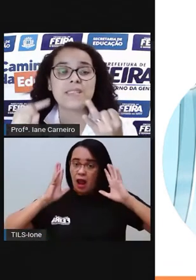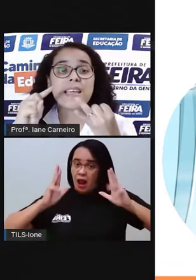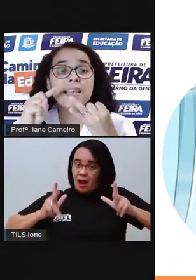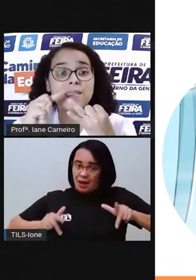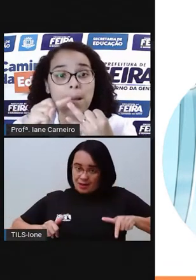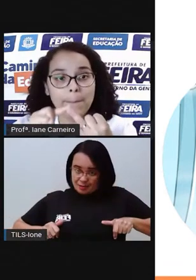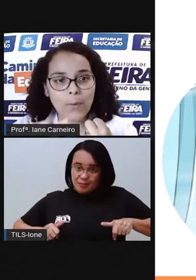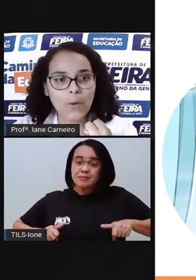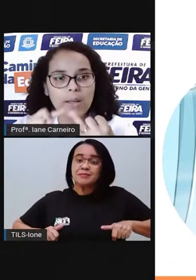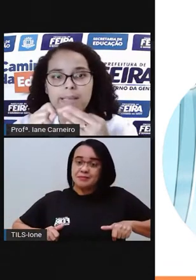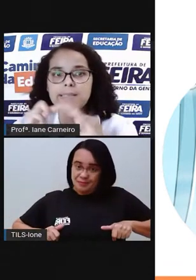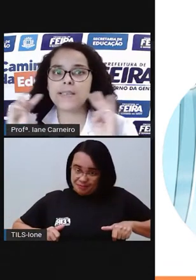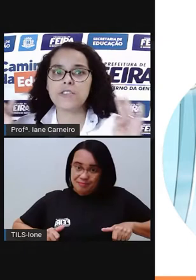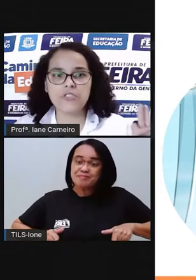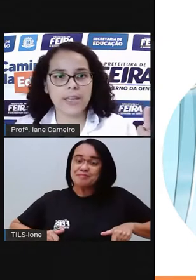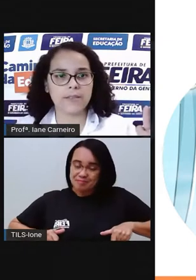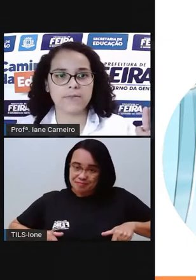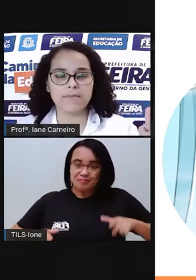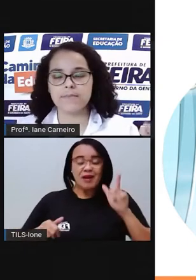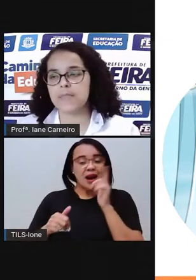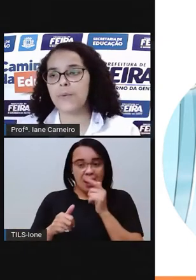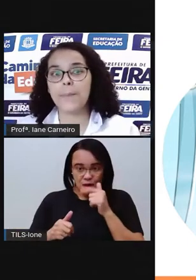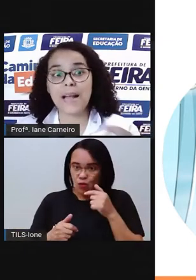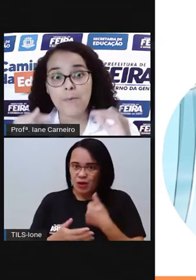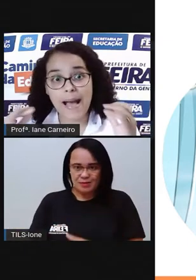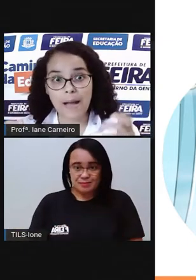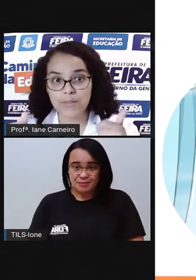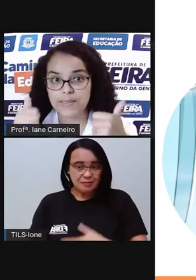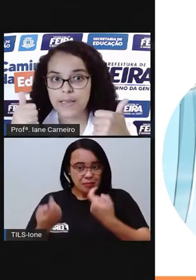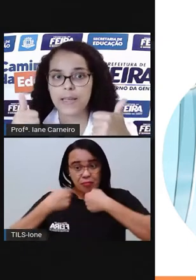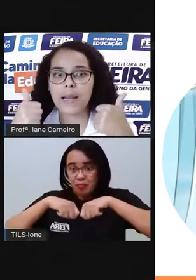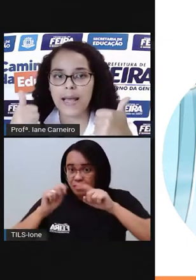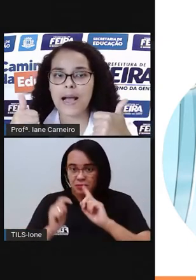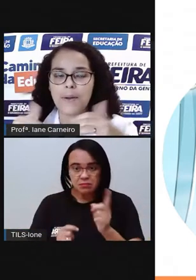gosto, sem sabor e sem cheiro. Então, para uma